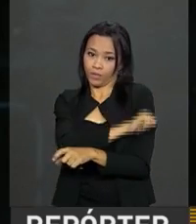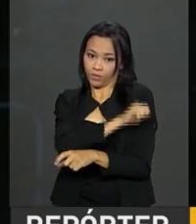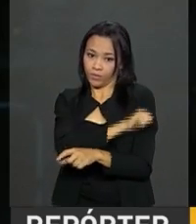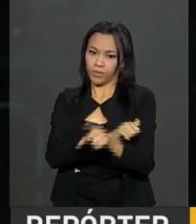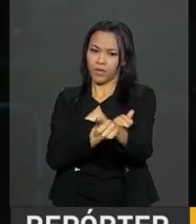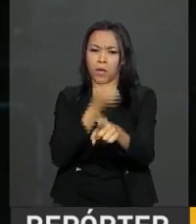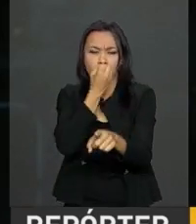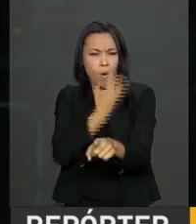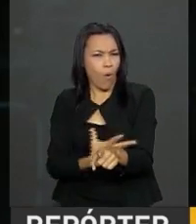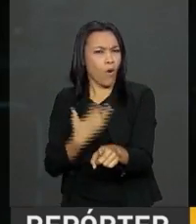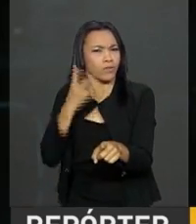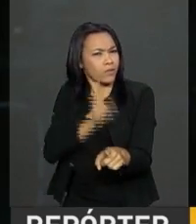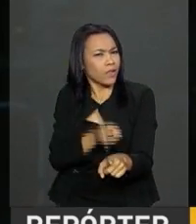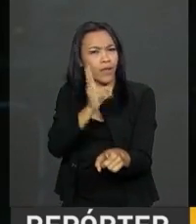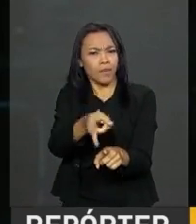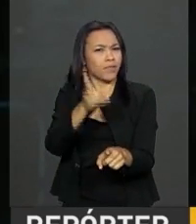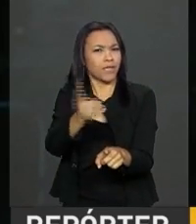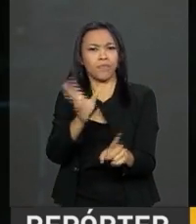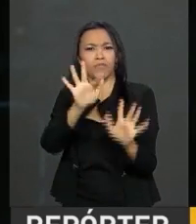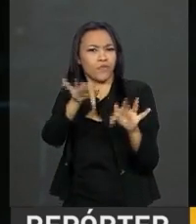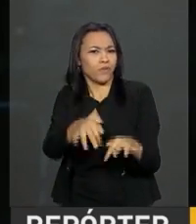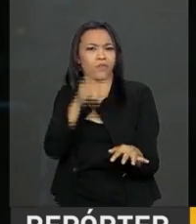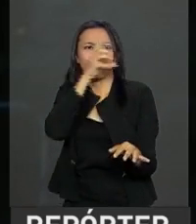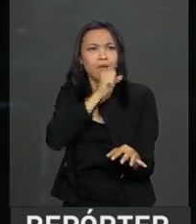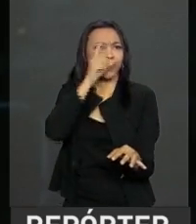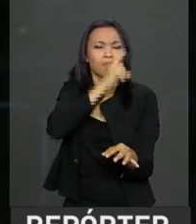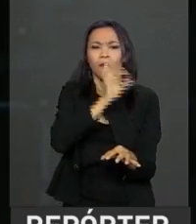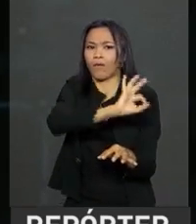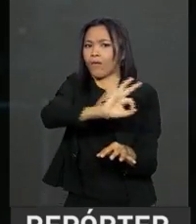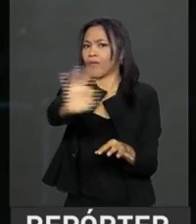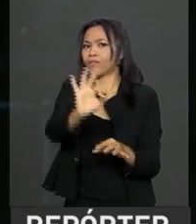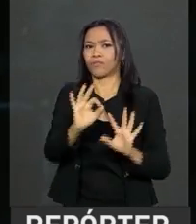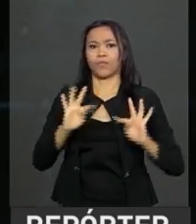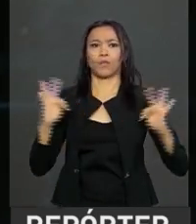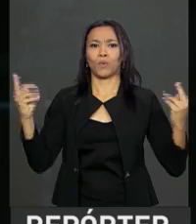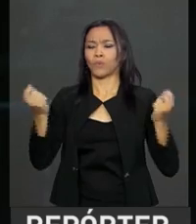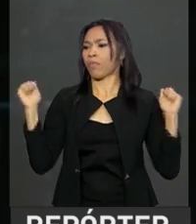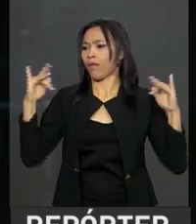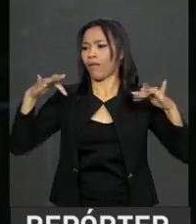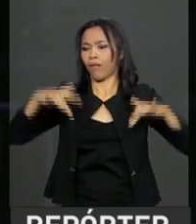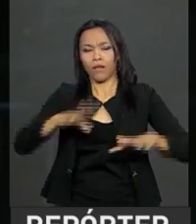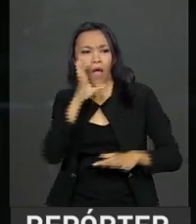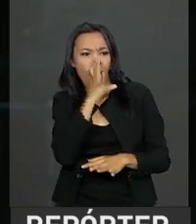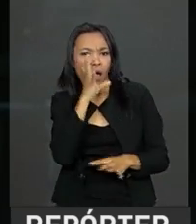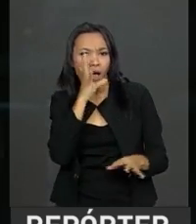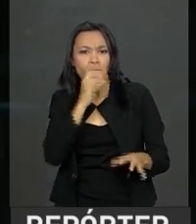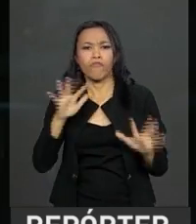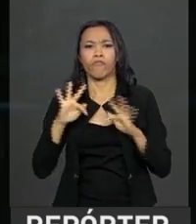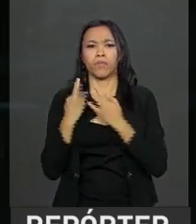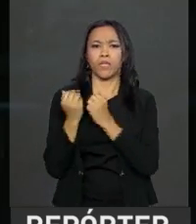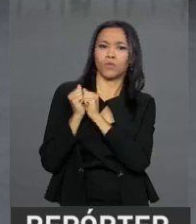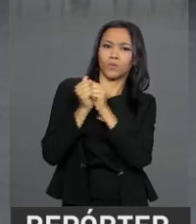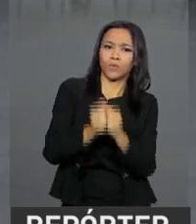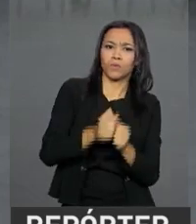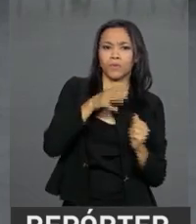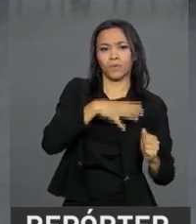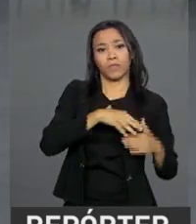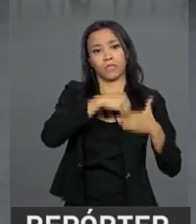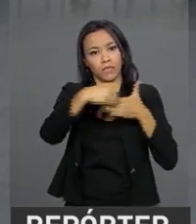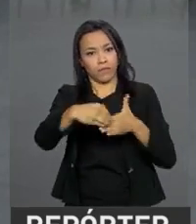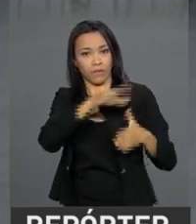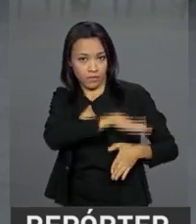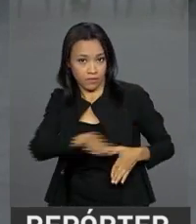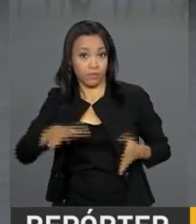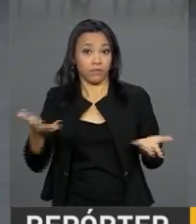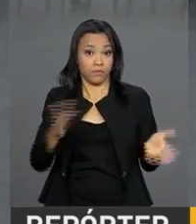ter isso aí sempre, né? Sempre é bom ter assim no final de semana, principalmente, né? Para todo mundo vir aqui, as famílias, as crianças. Esta